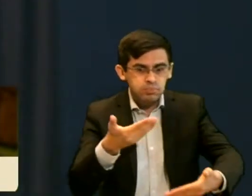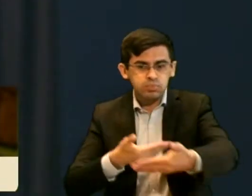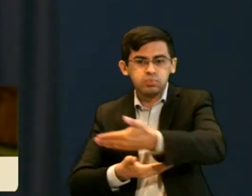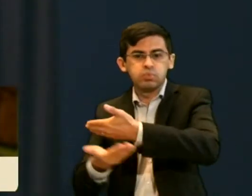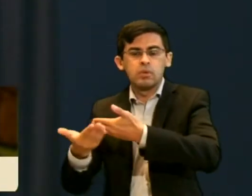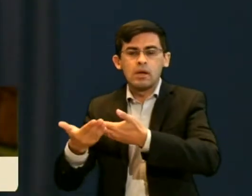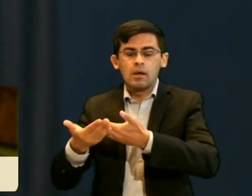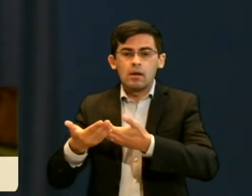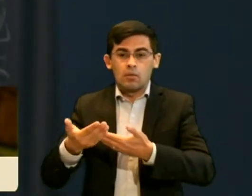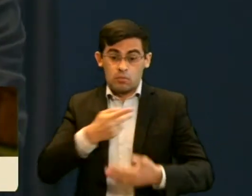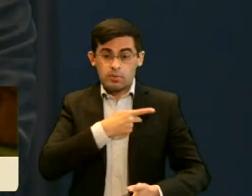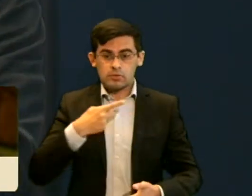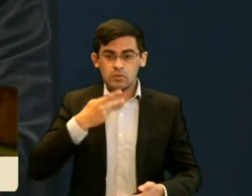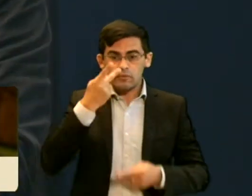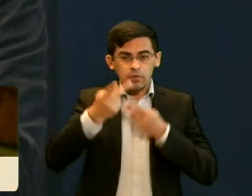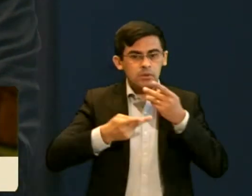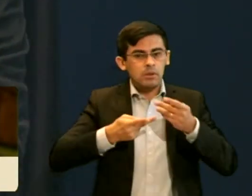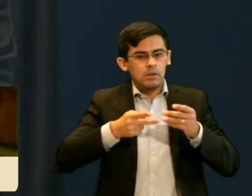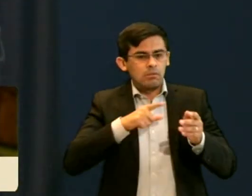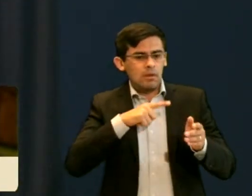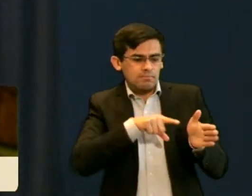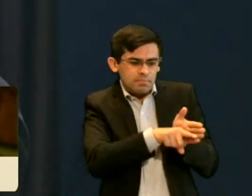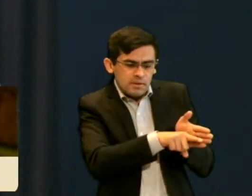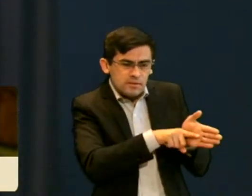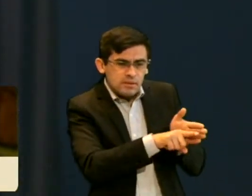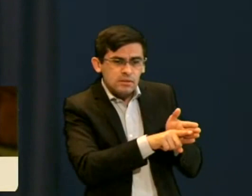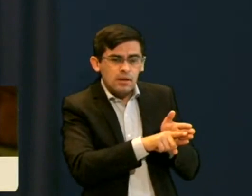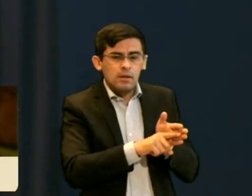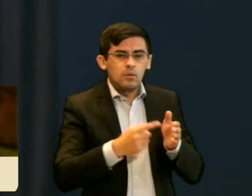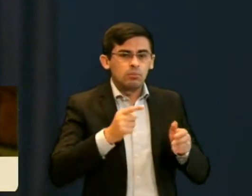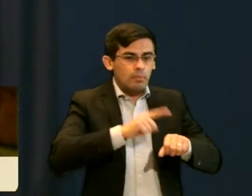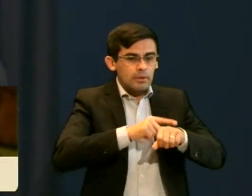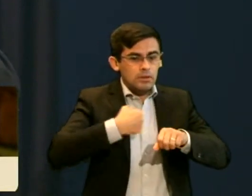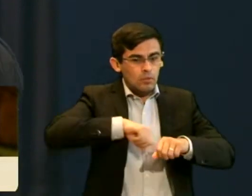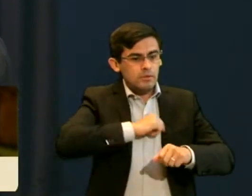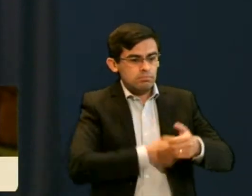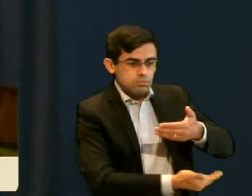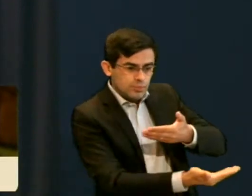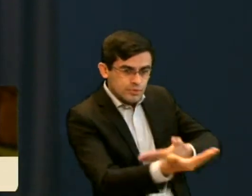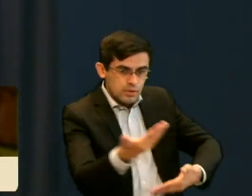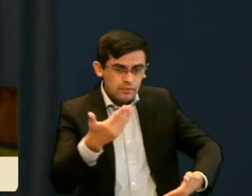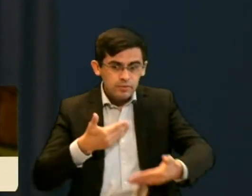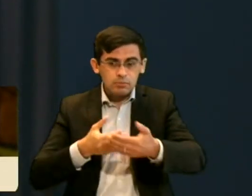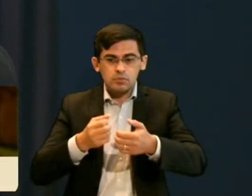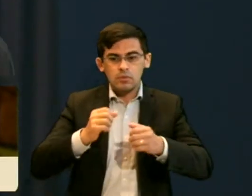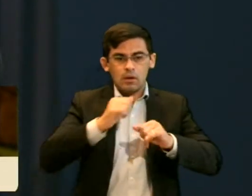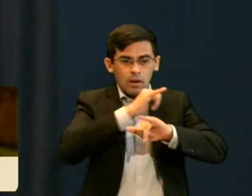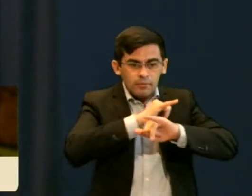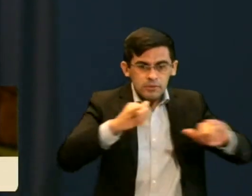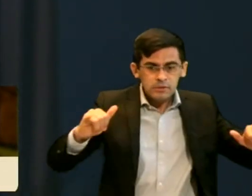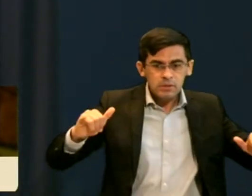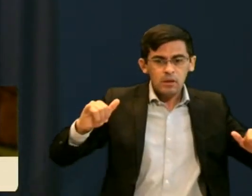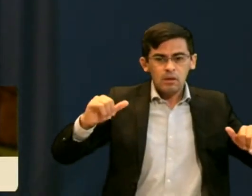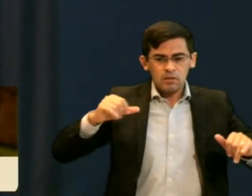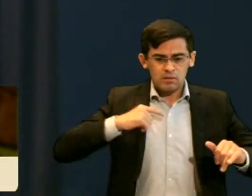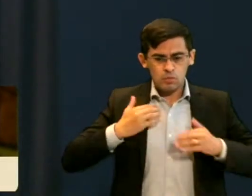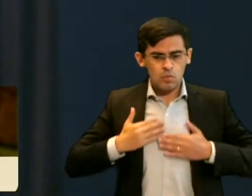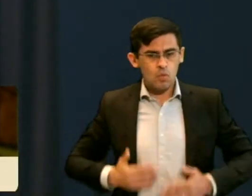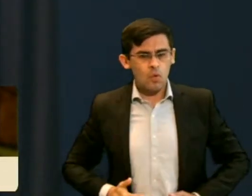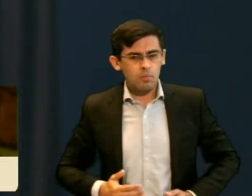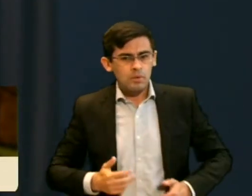olha, alguns estudos mostram que quando a gente compartilha, quando a gente entrega, é liberado no nosso